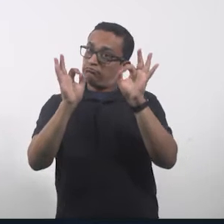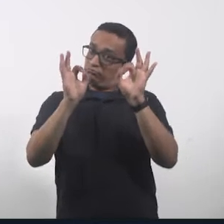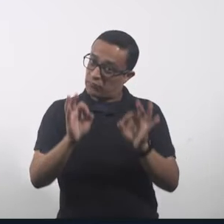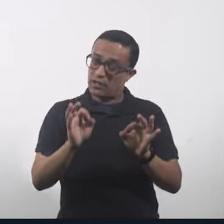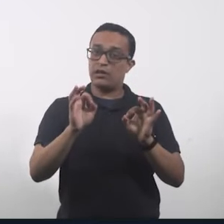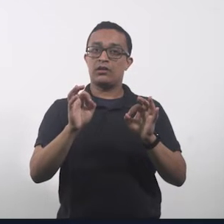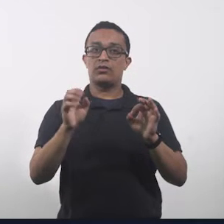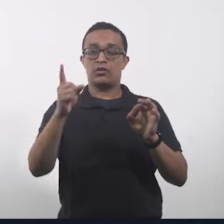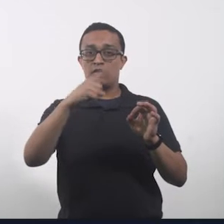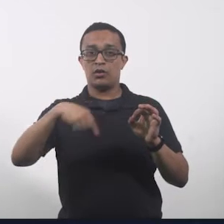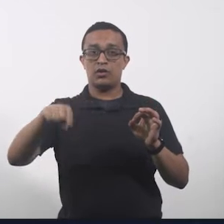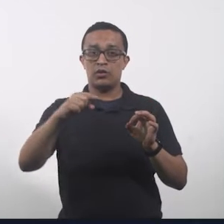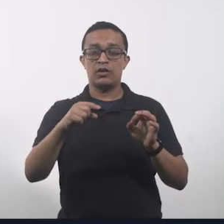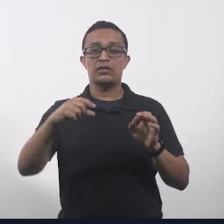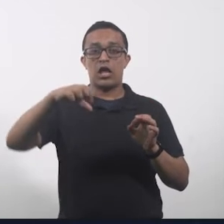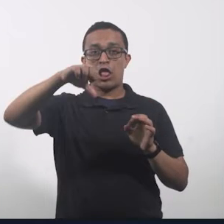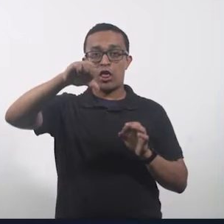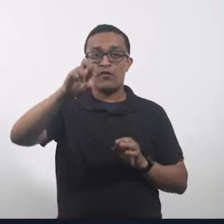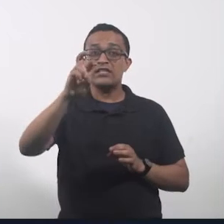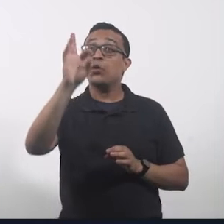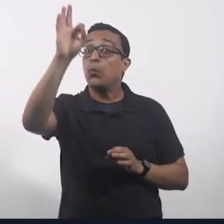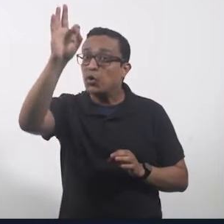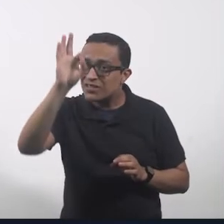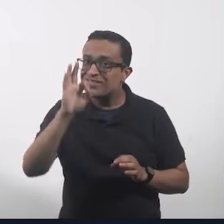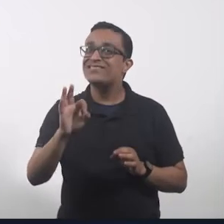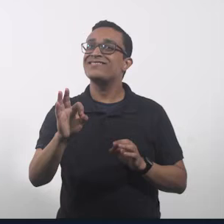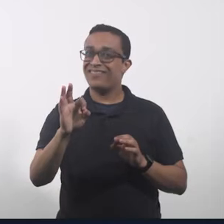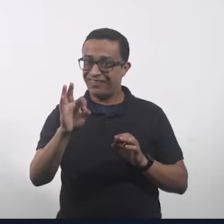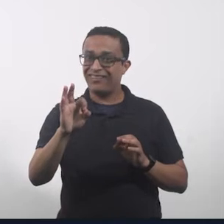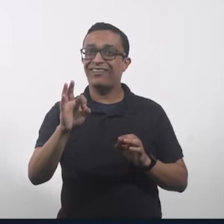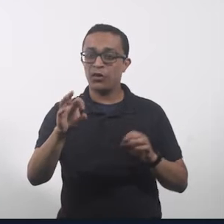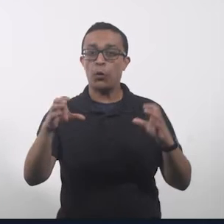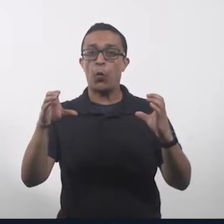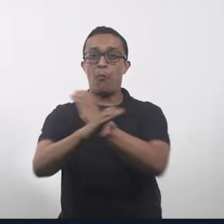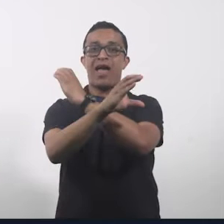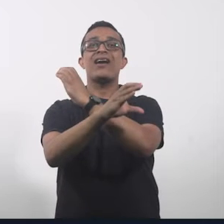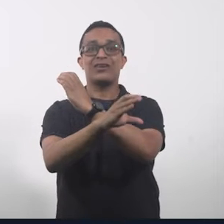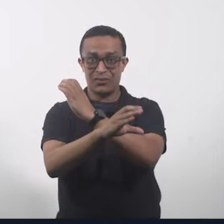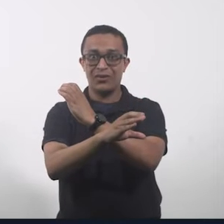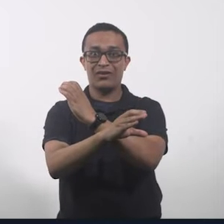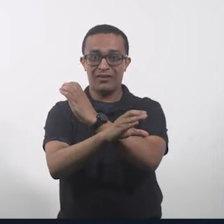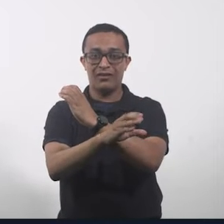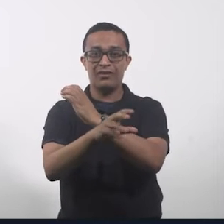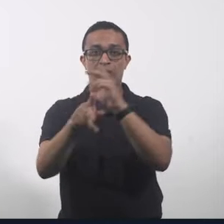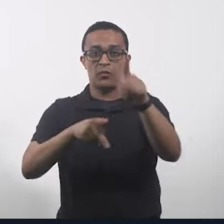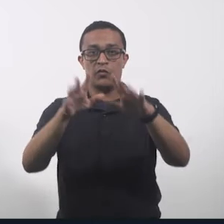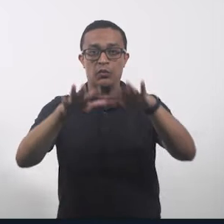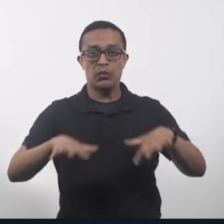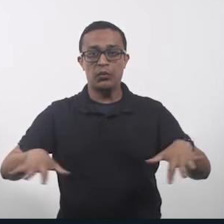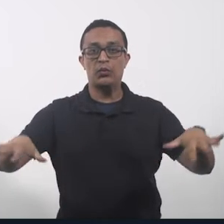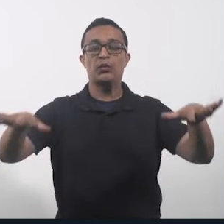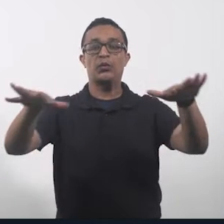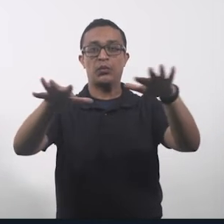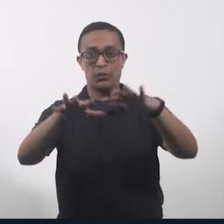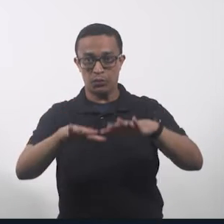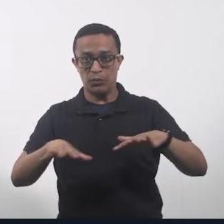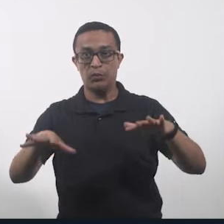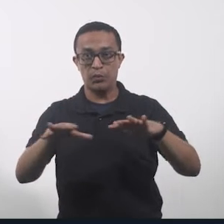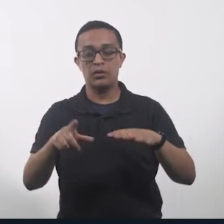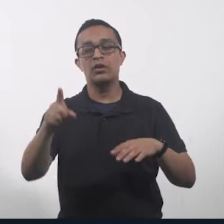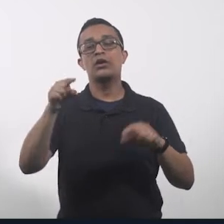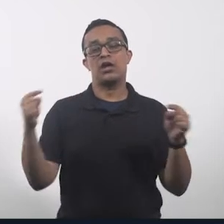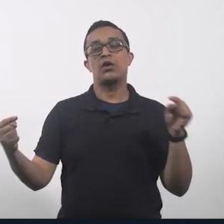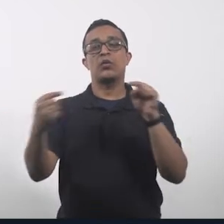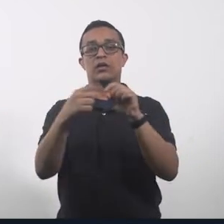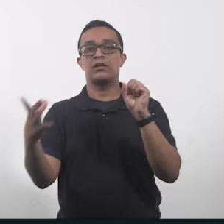a gente atingir uma cobertura de 95% de esquema completo para a população elegível, que é para a gente, então, uma cobertura bastante